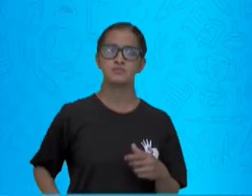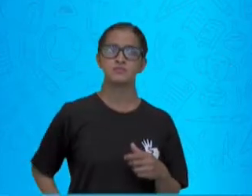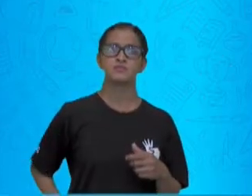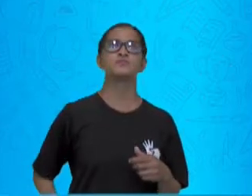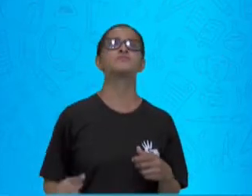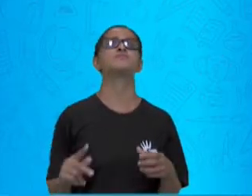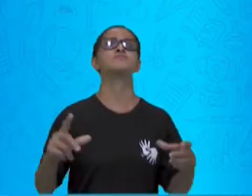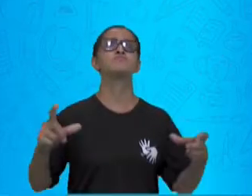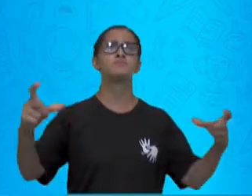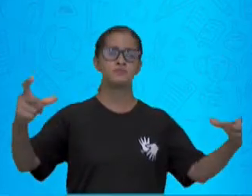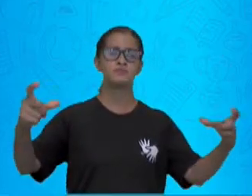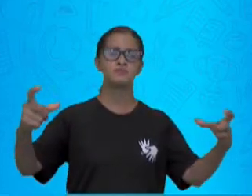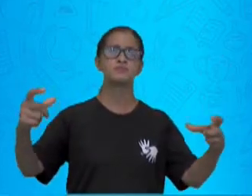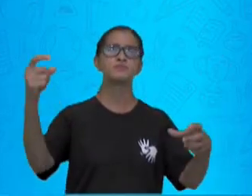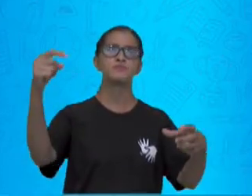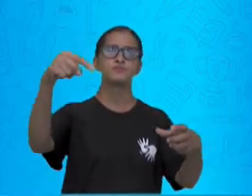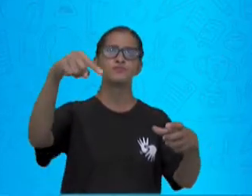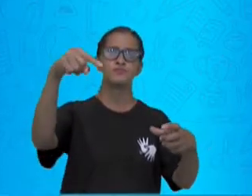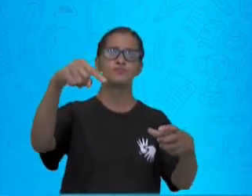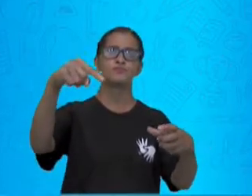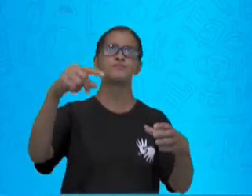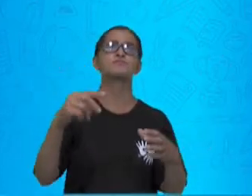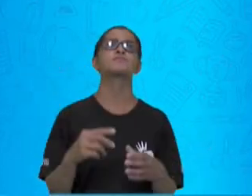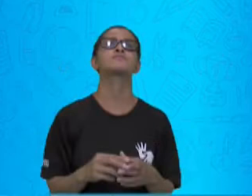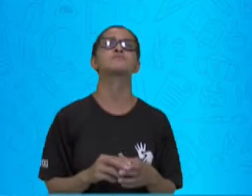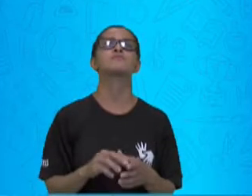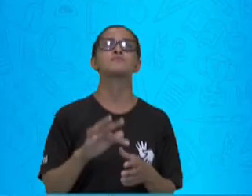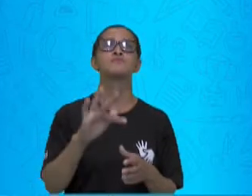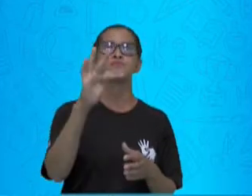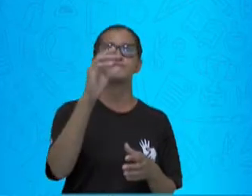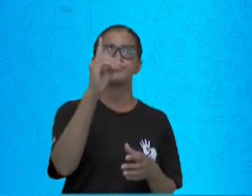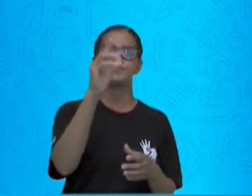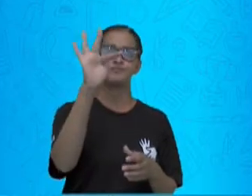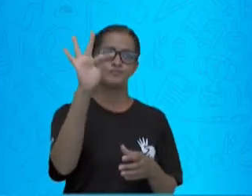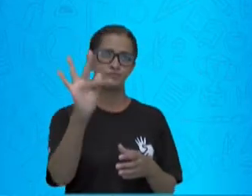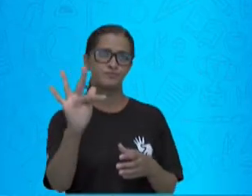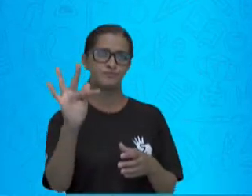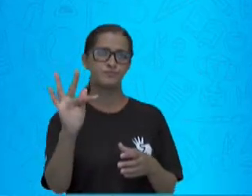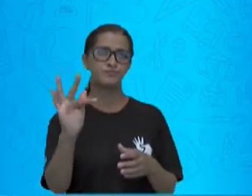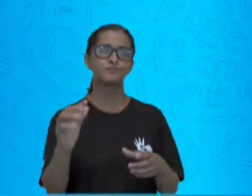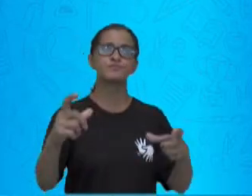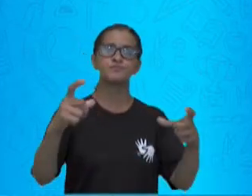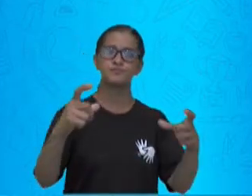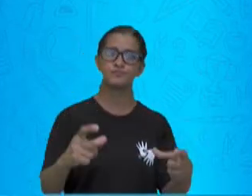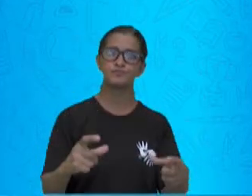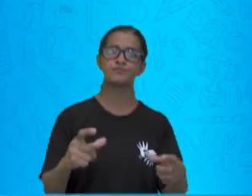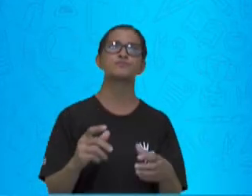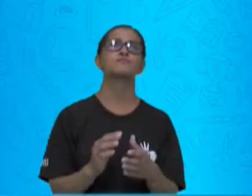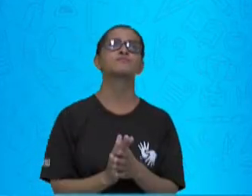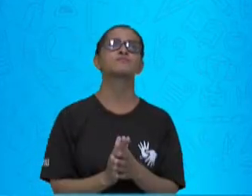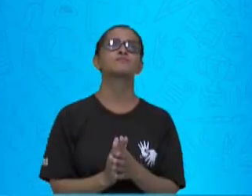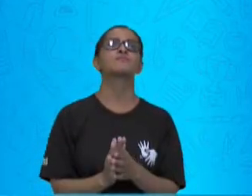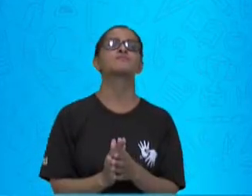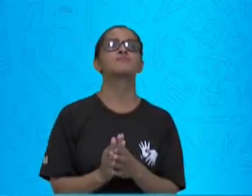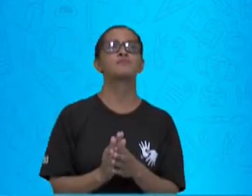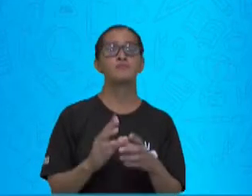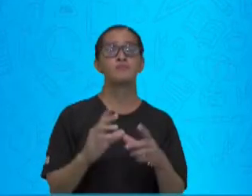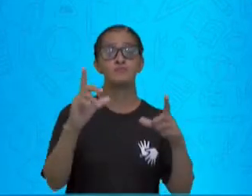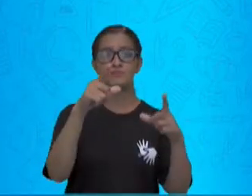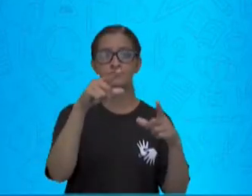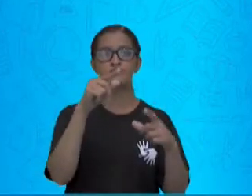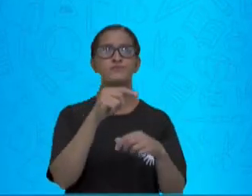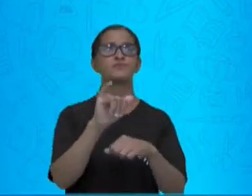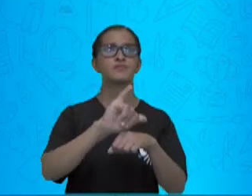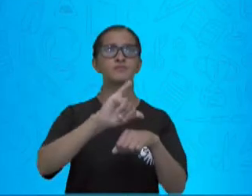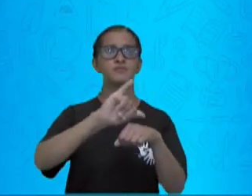organização maior, dessa pirâmide seria no Distrito Federal, local onde se encontra a capital do país. Nossa